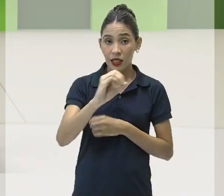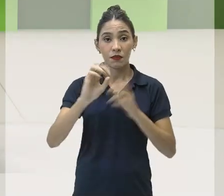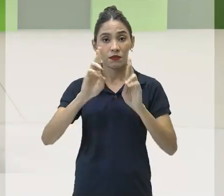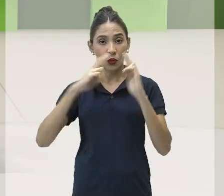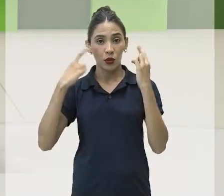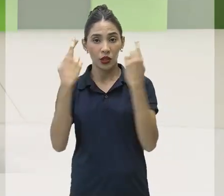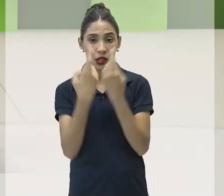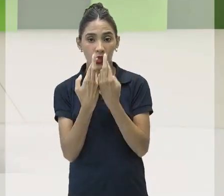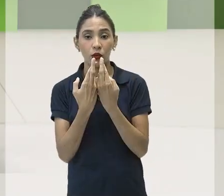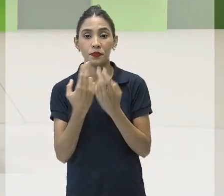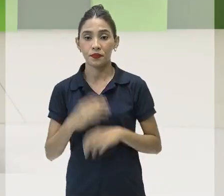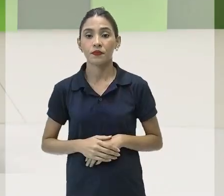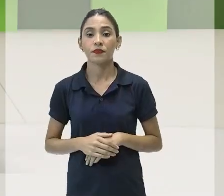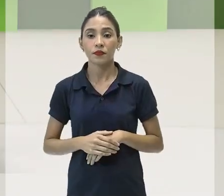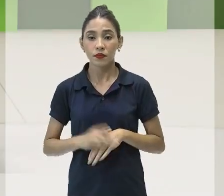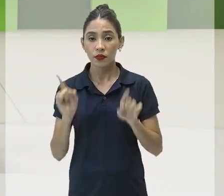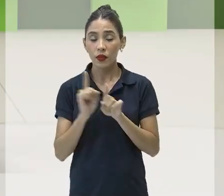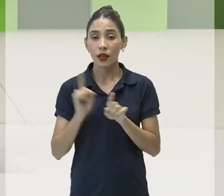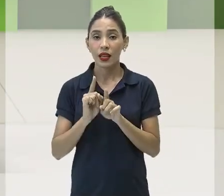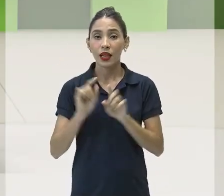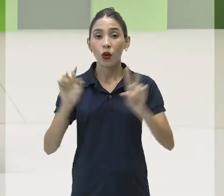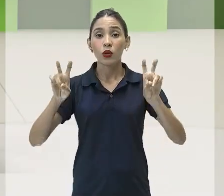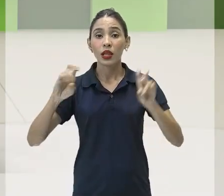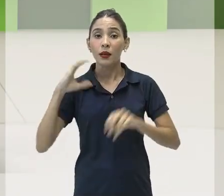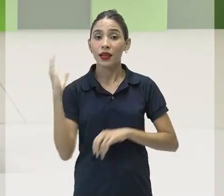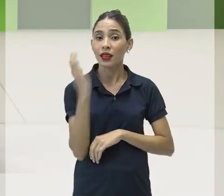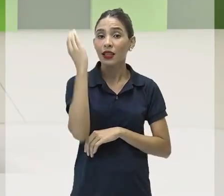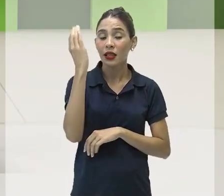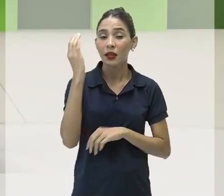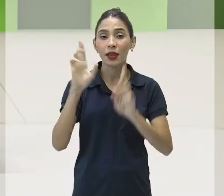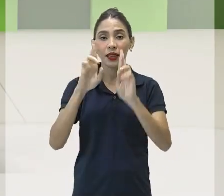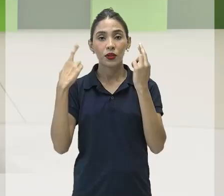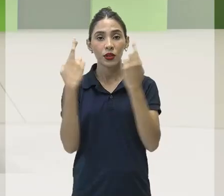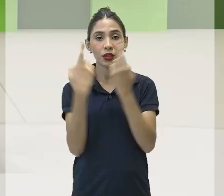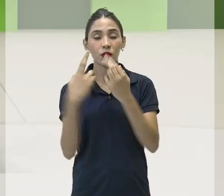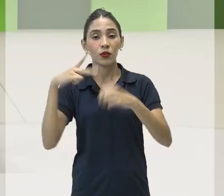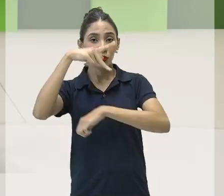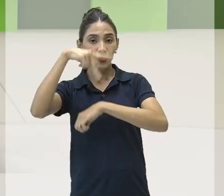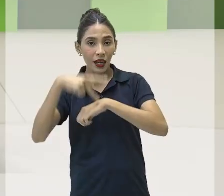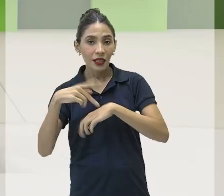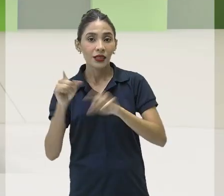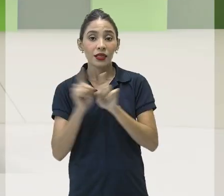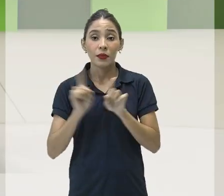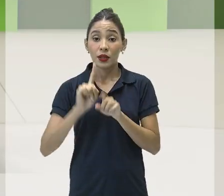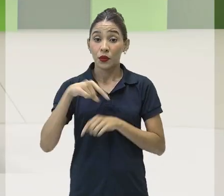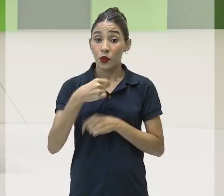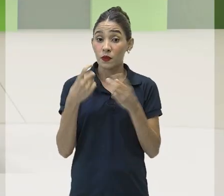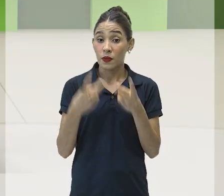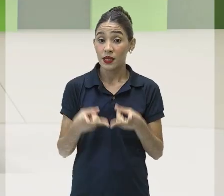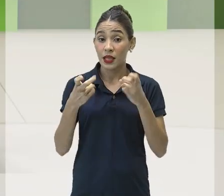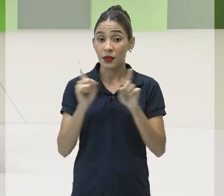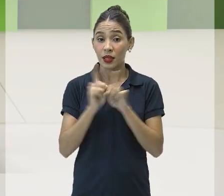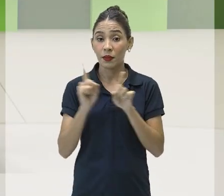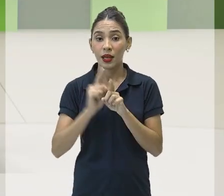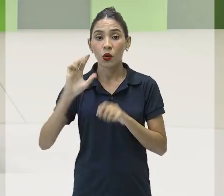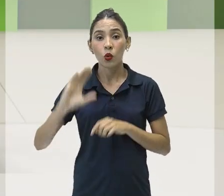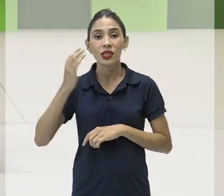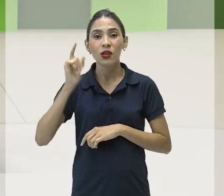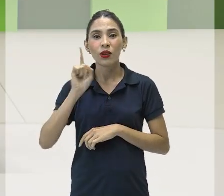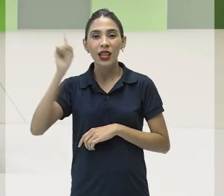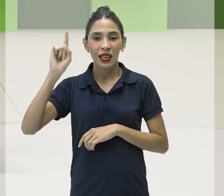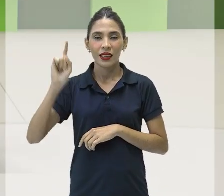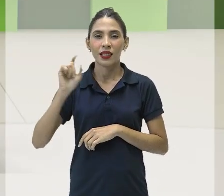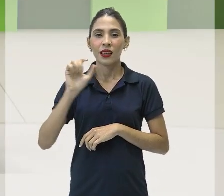das Nações Unidas sobre Mudanças do Clima, a reunião dos países, né, a gente observa que ela aconteceu em